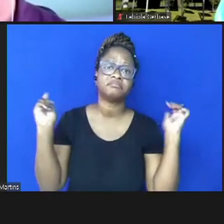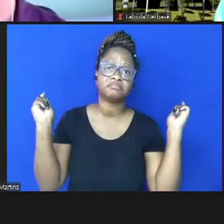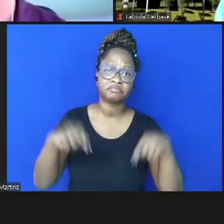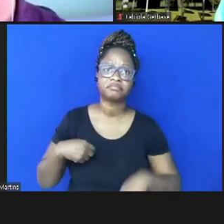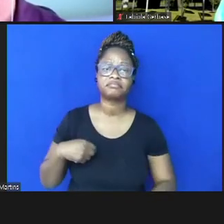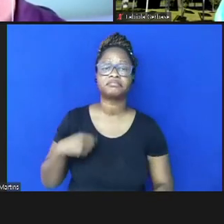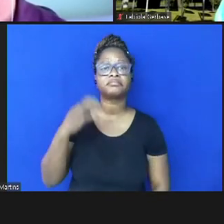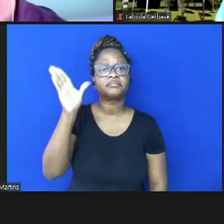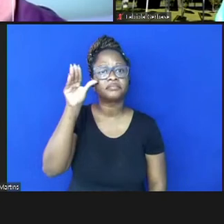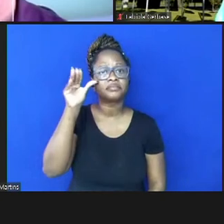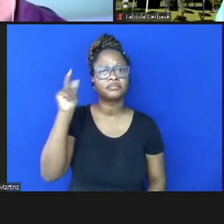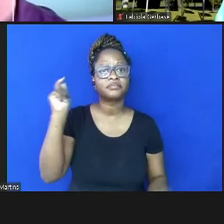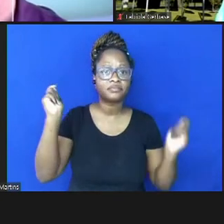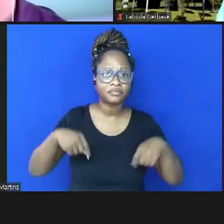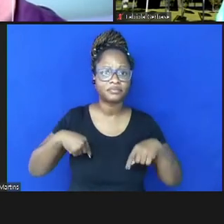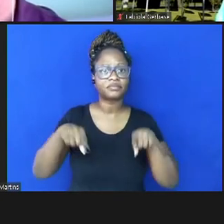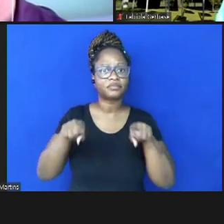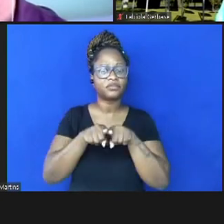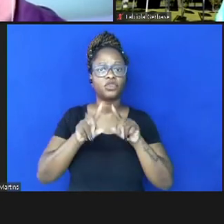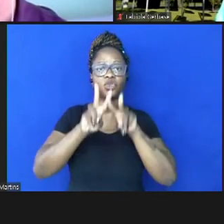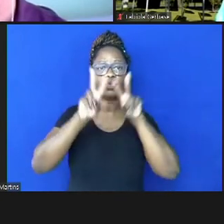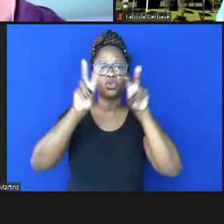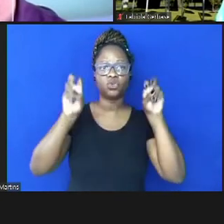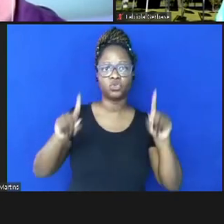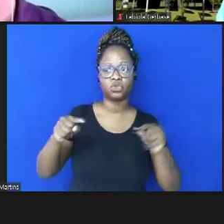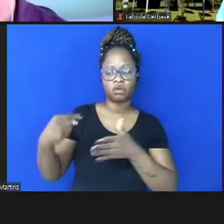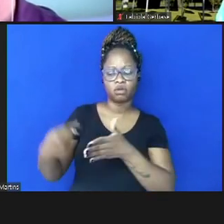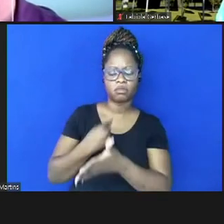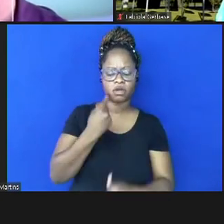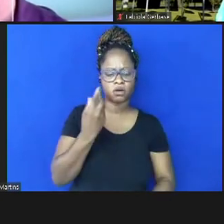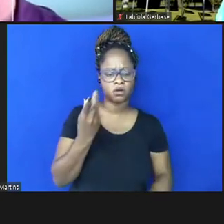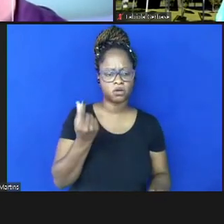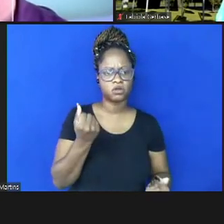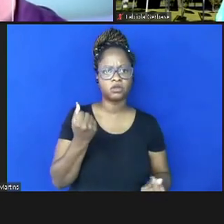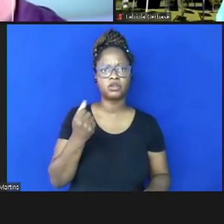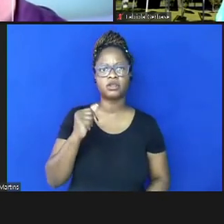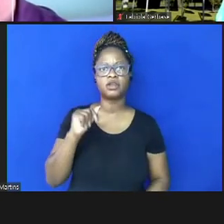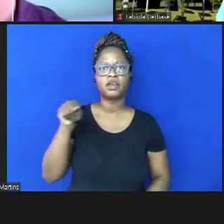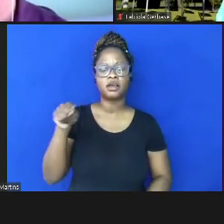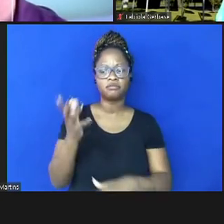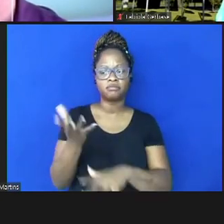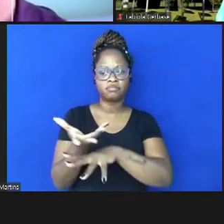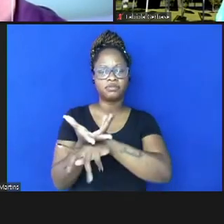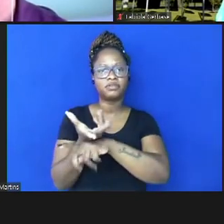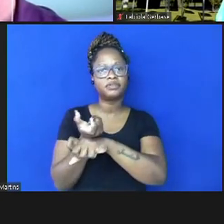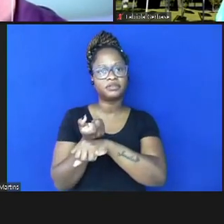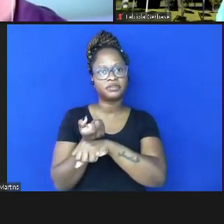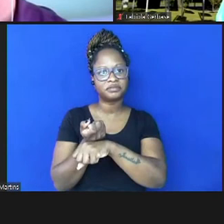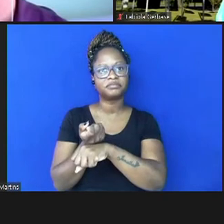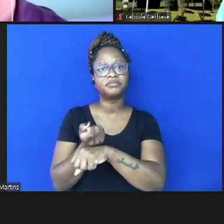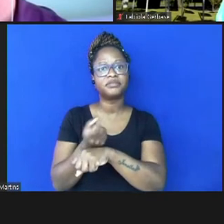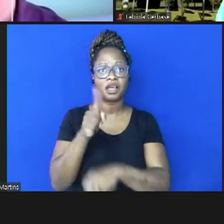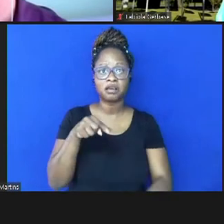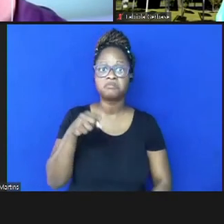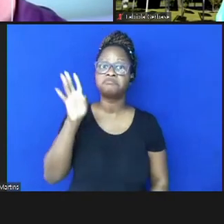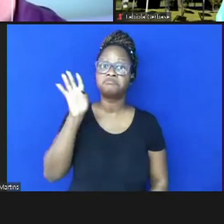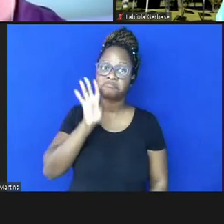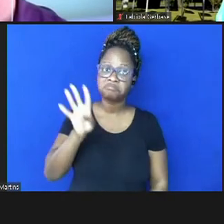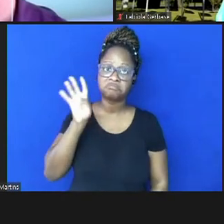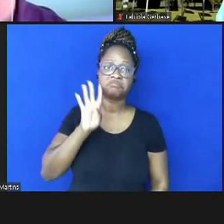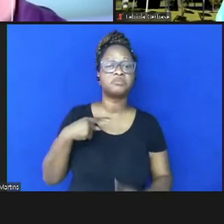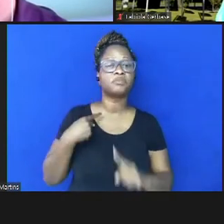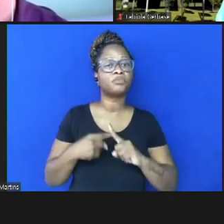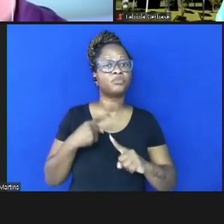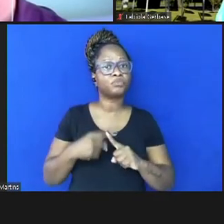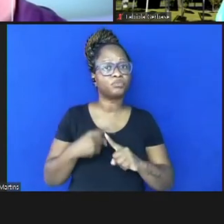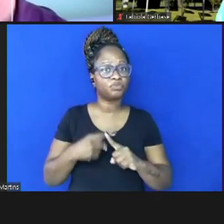consulta, né? E com relação à pergunta da interdisciplinaridade, isso é bastante legal, porque